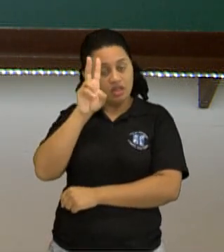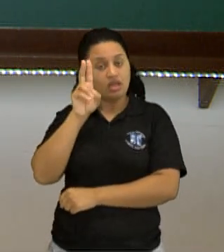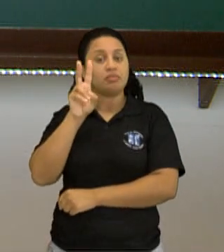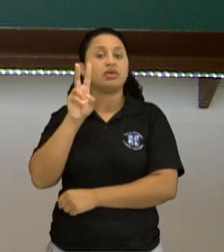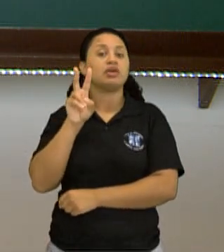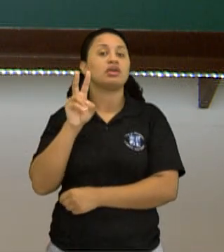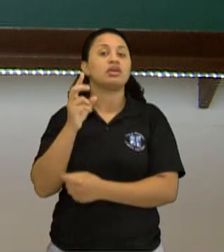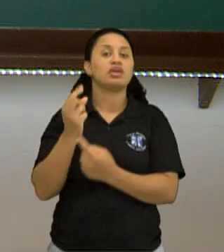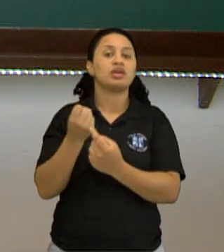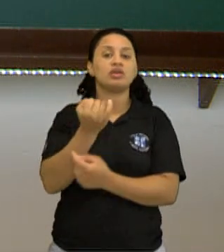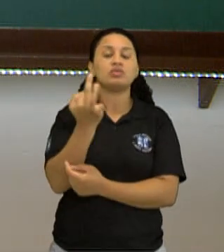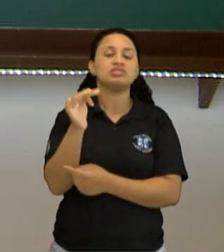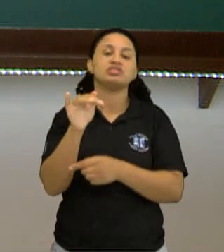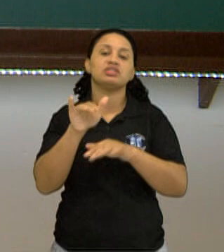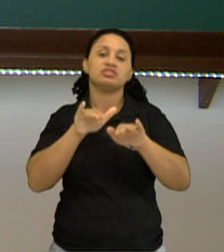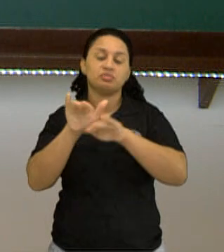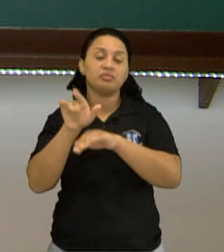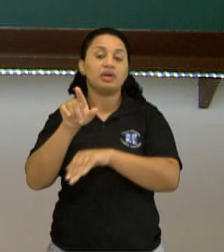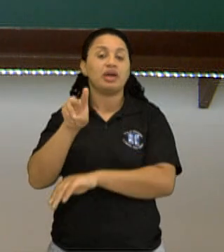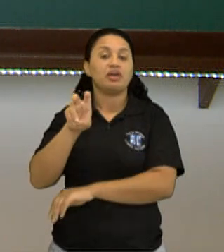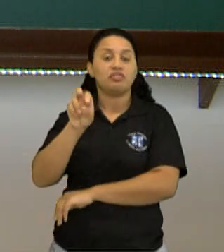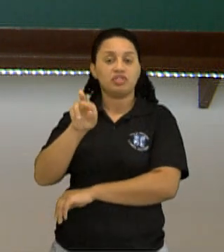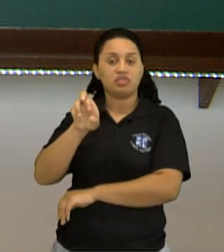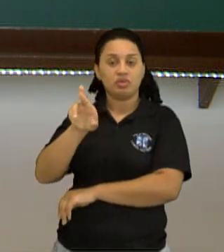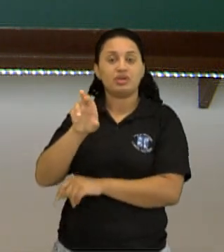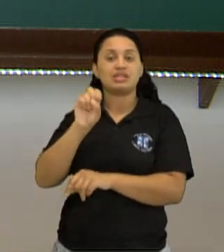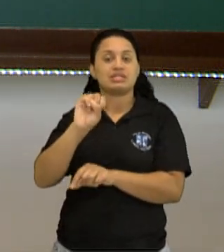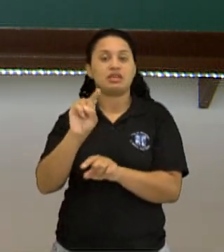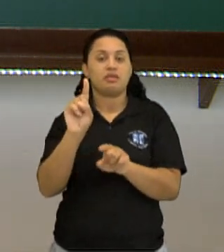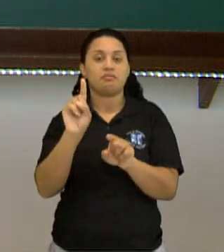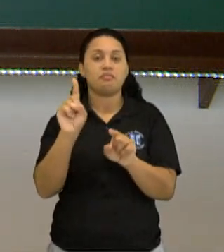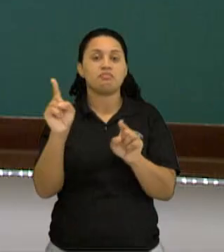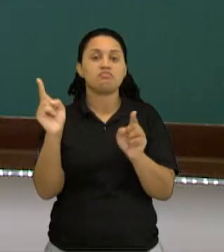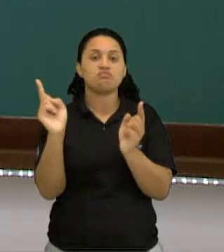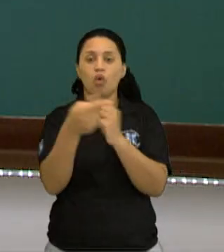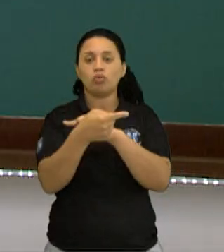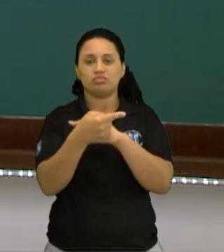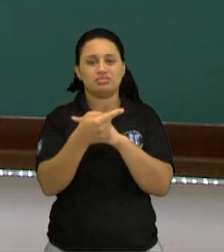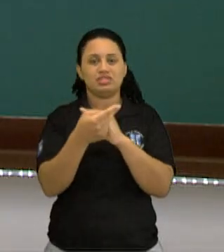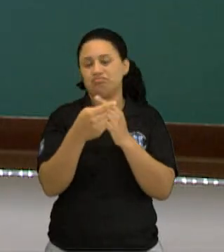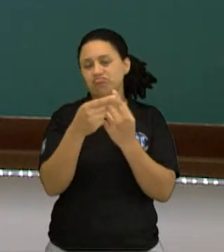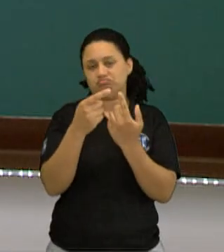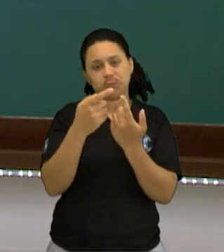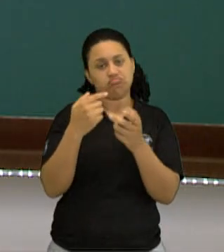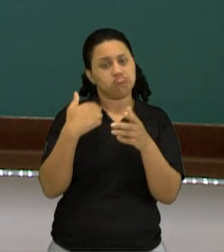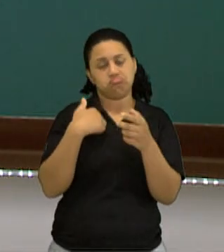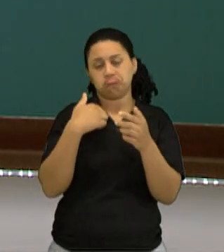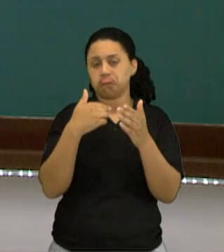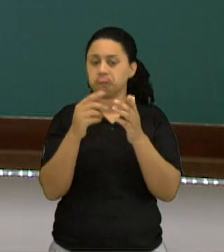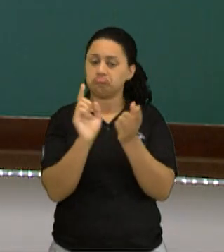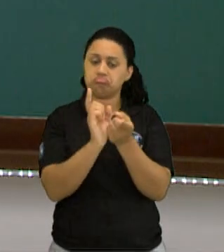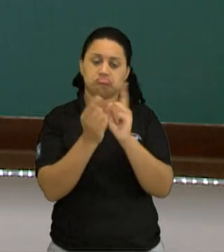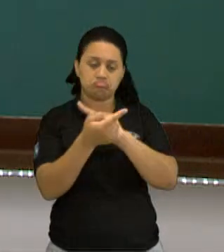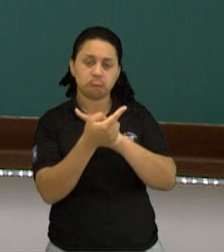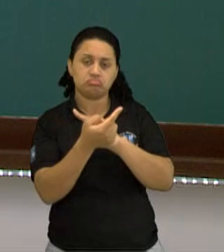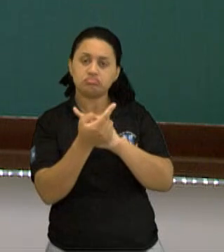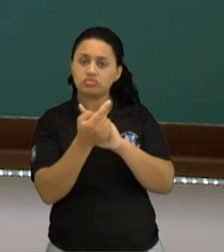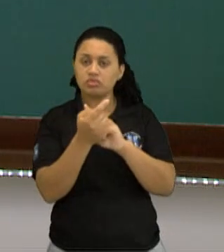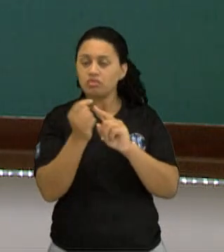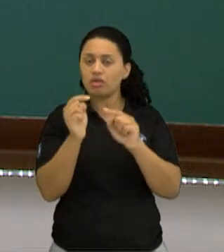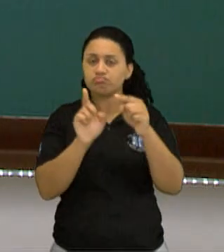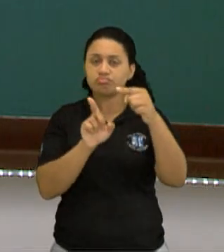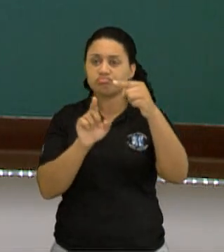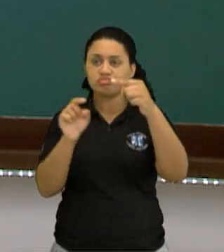é vetorial. Se eu mudei a direção ou mudei o sentido, não importa se eu mudo os dois ou apenas um